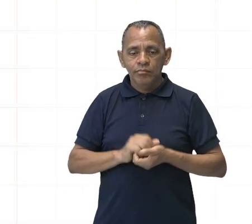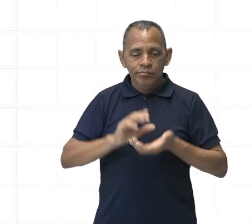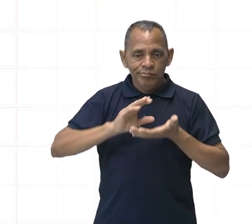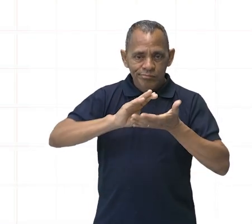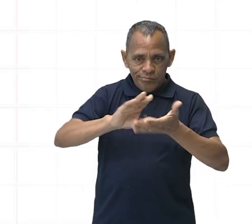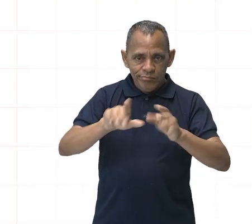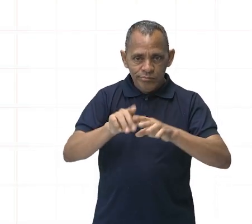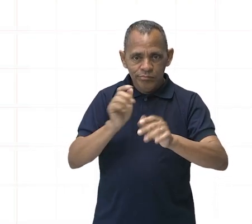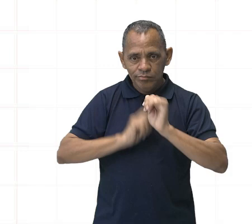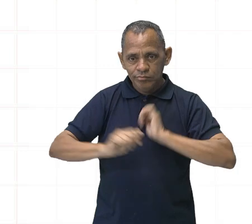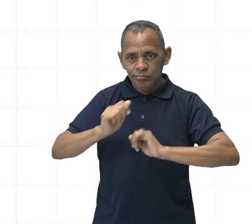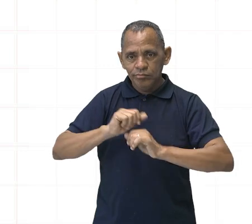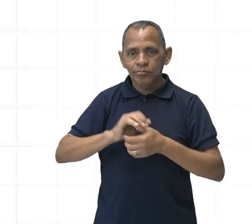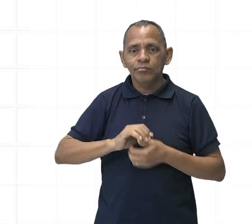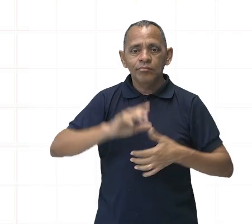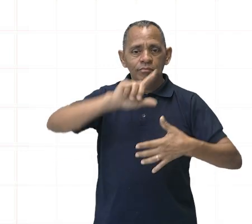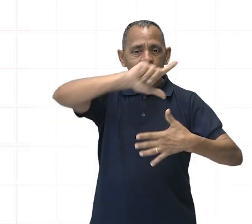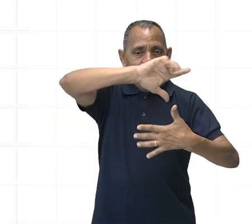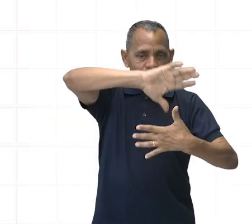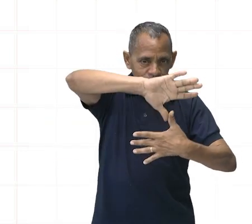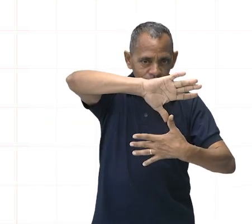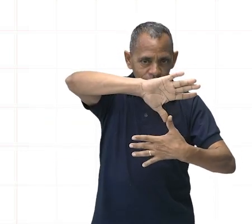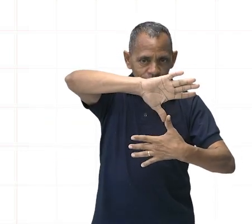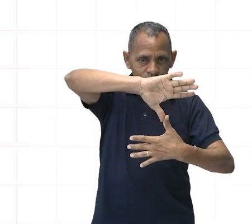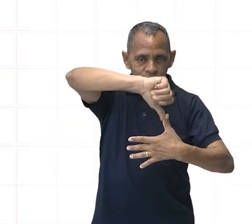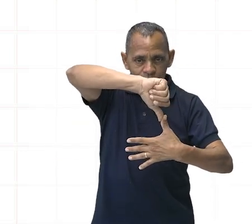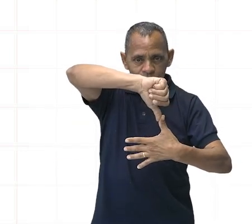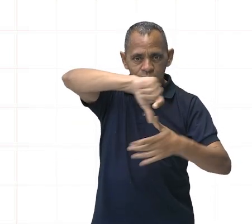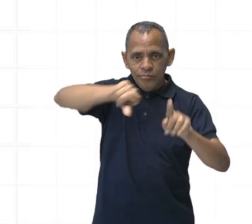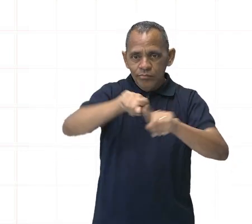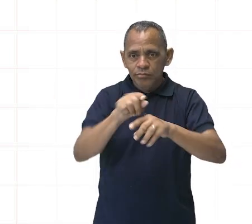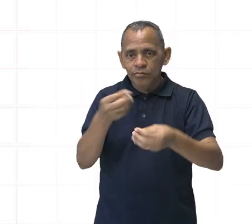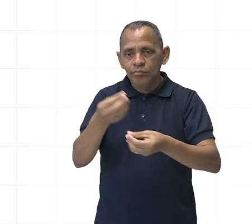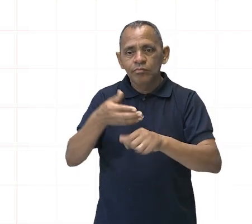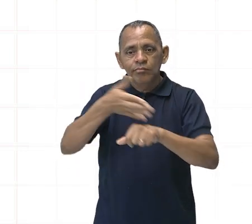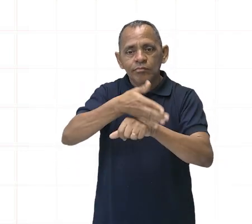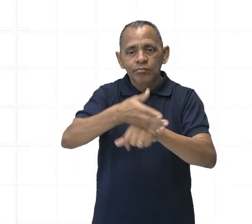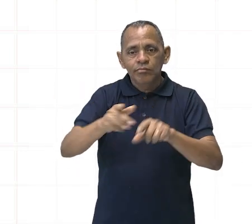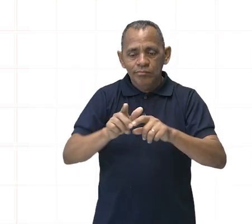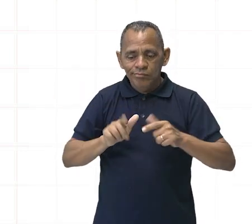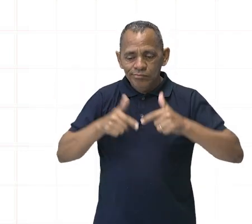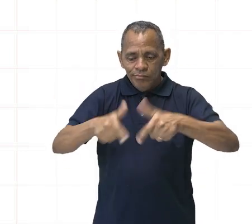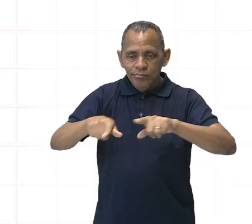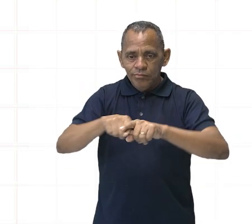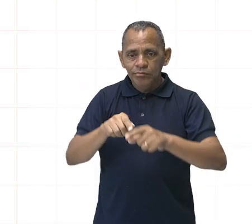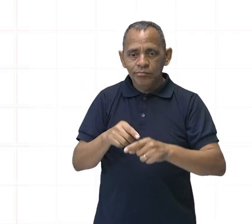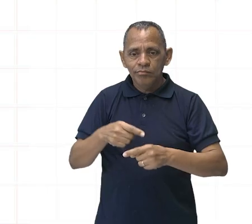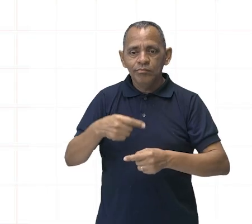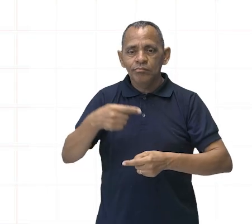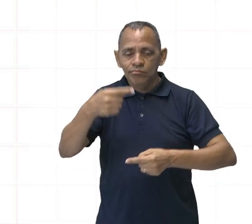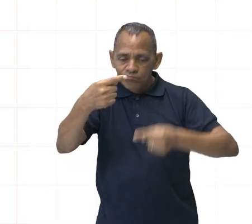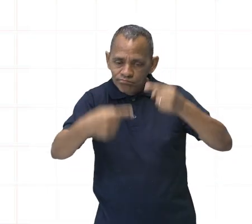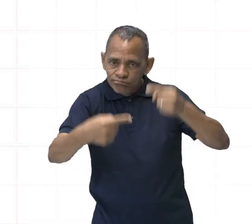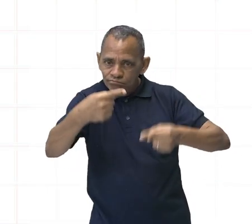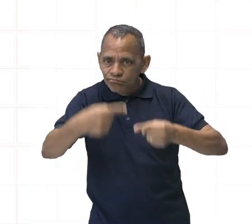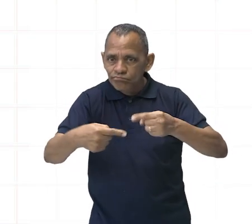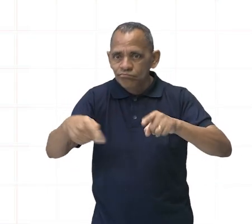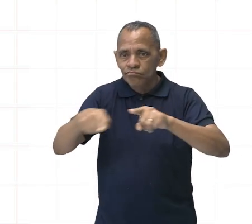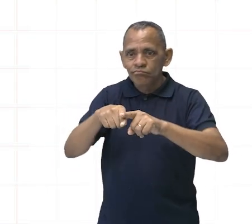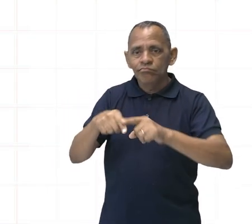e negociações comerciais, como a participação ativa em negociações de